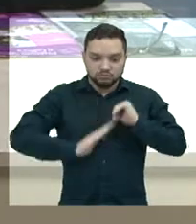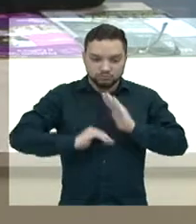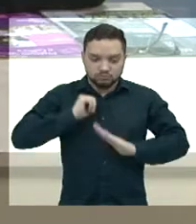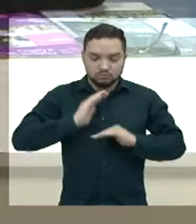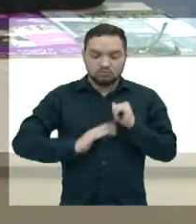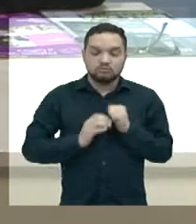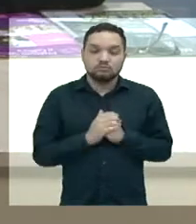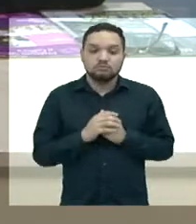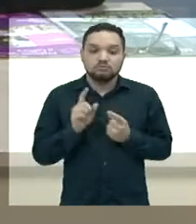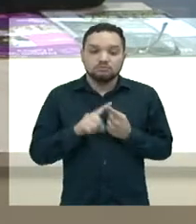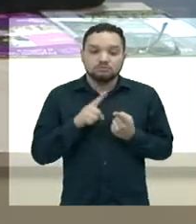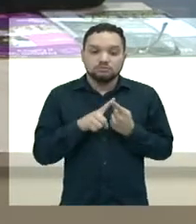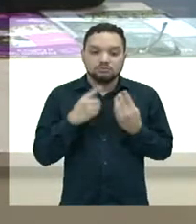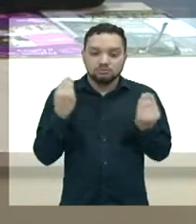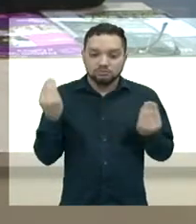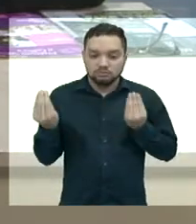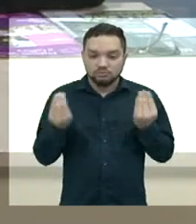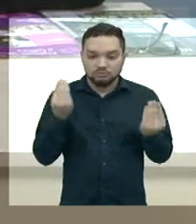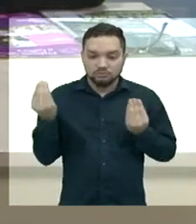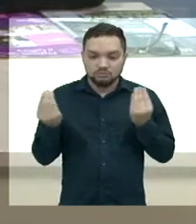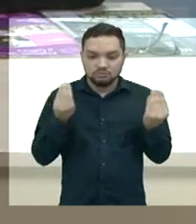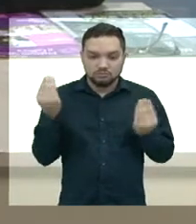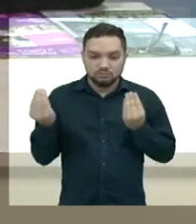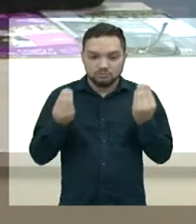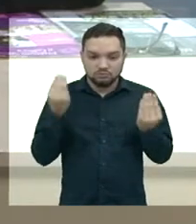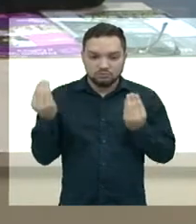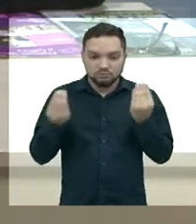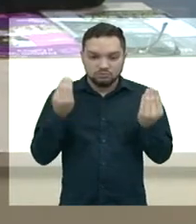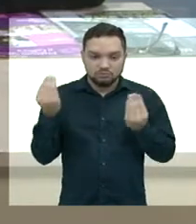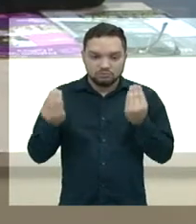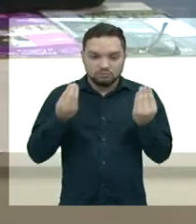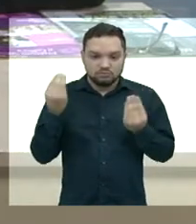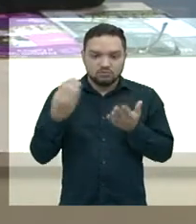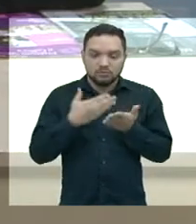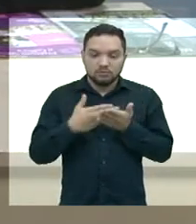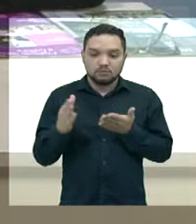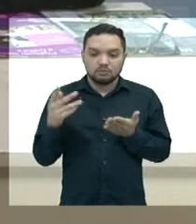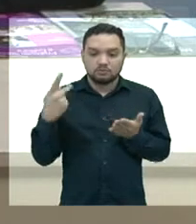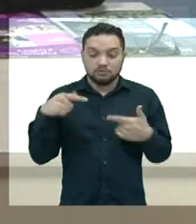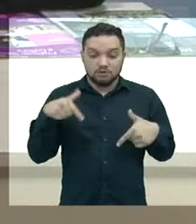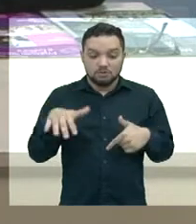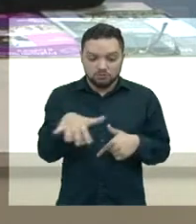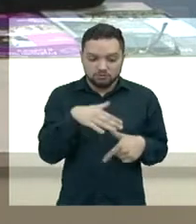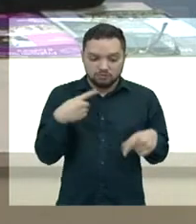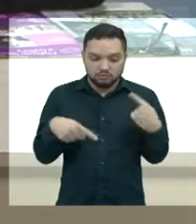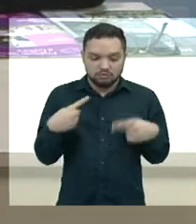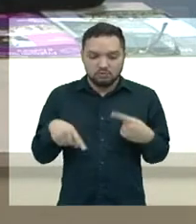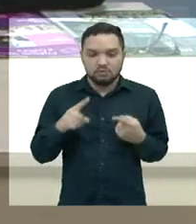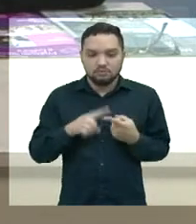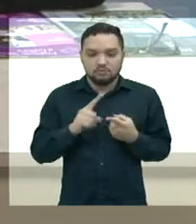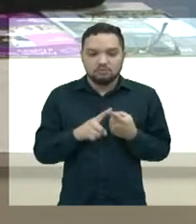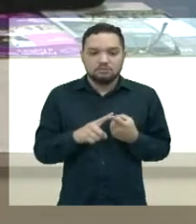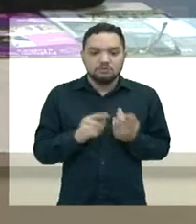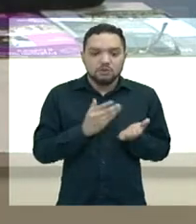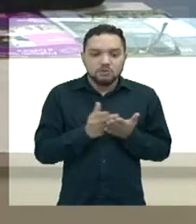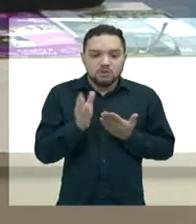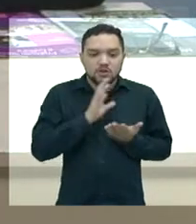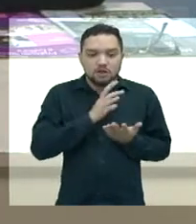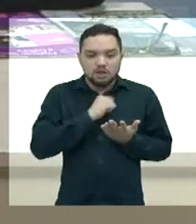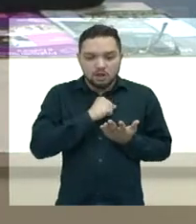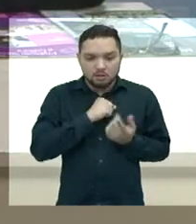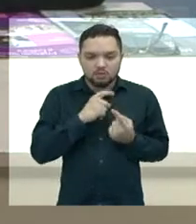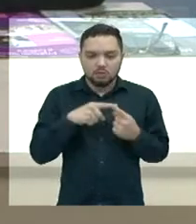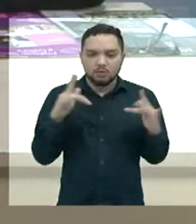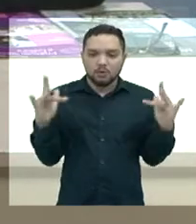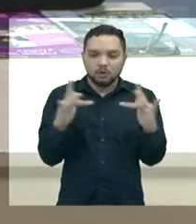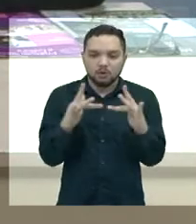também de que maneira inicializou a sua vida política e a sua paixão, a sua vontade, a sua